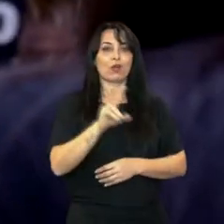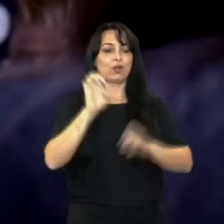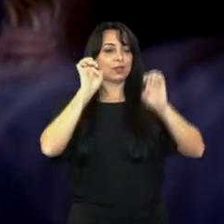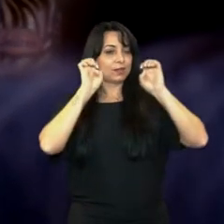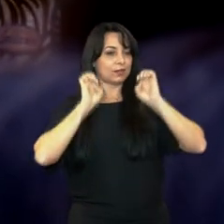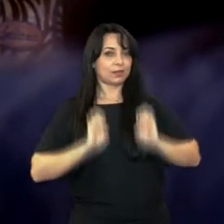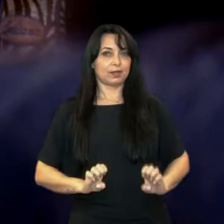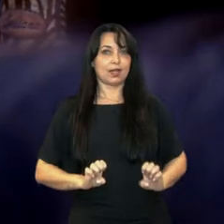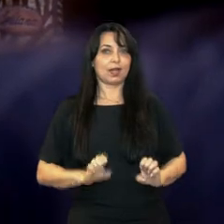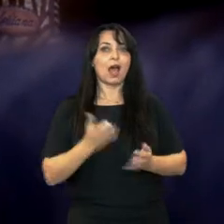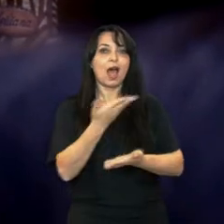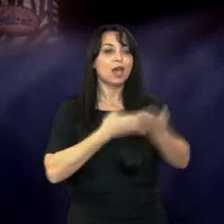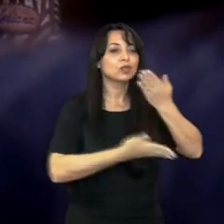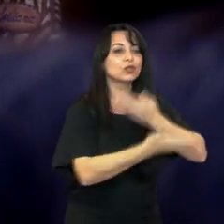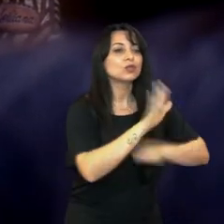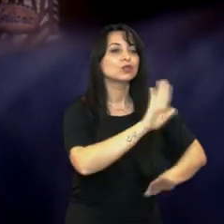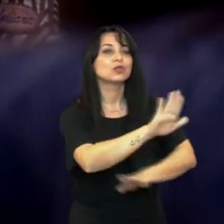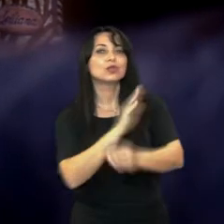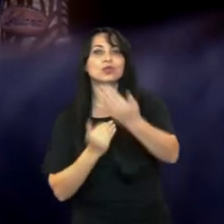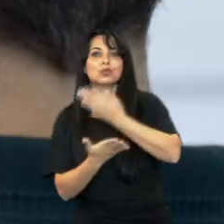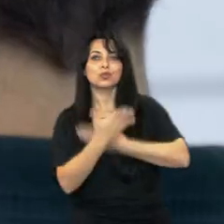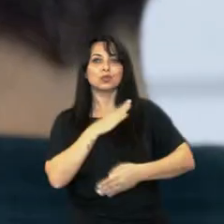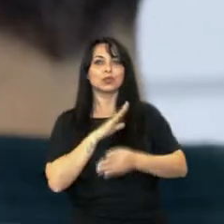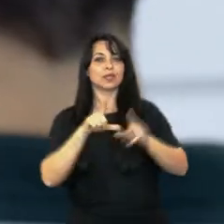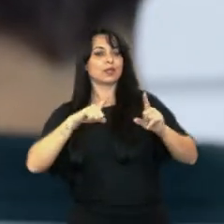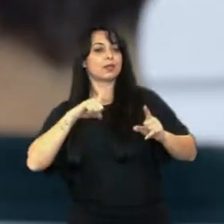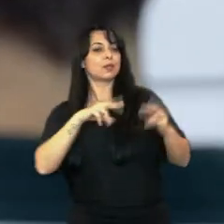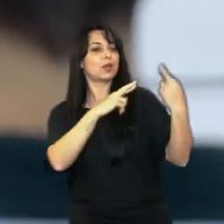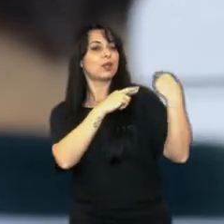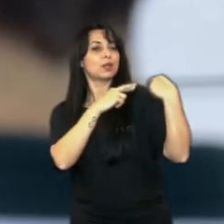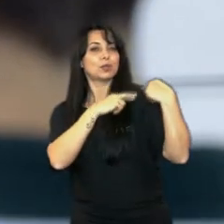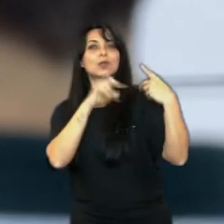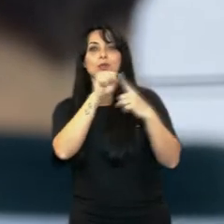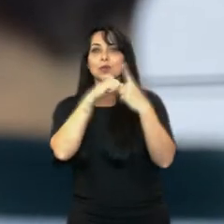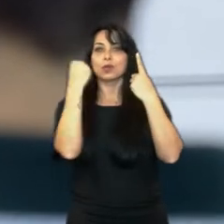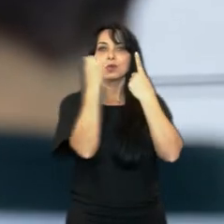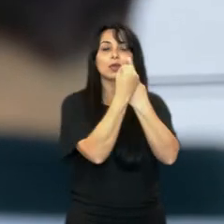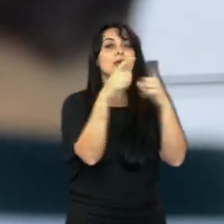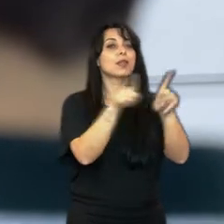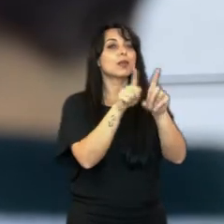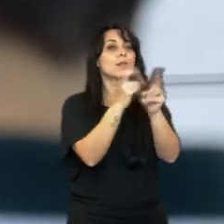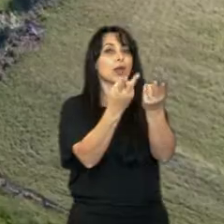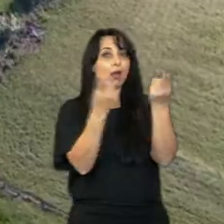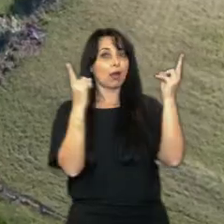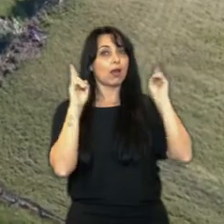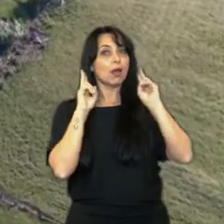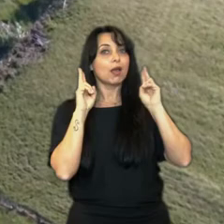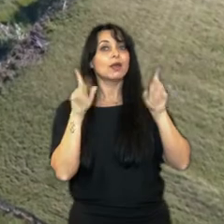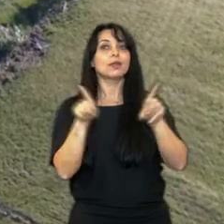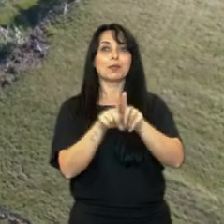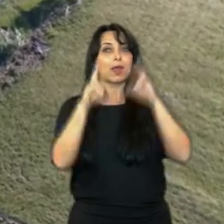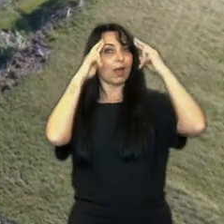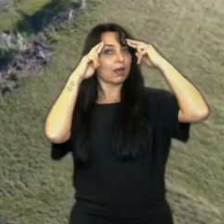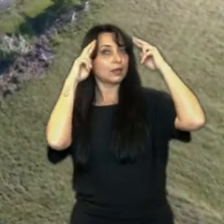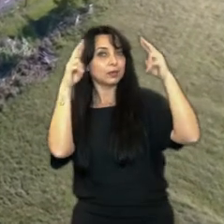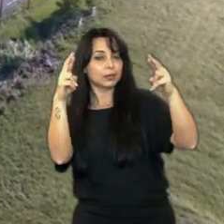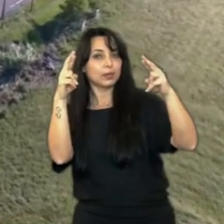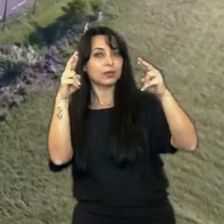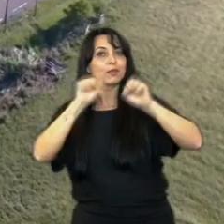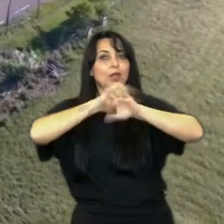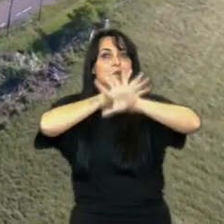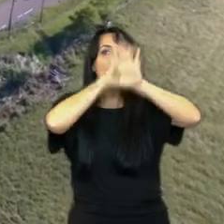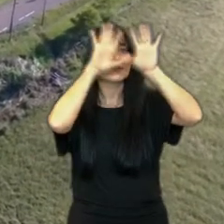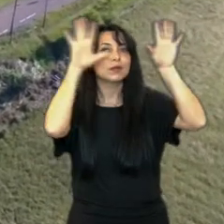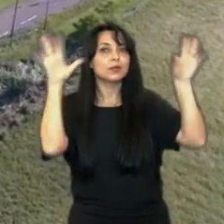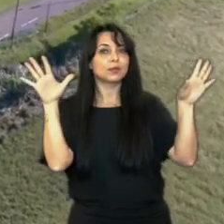ética, solidariedade, responsabilidade social e ambiental, respeito,